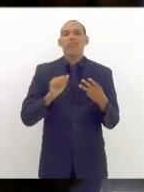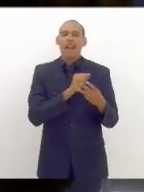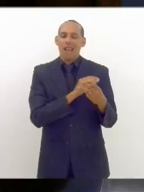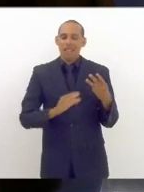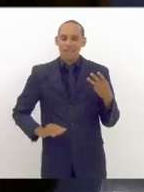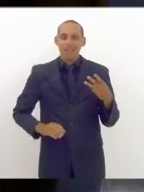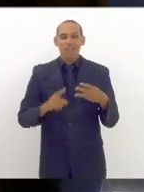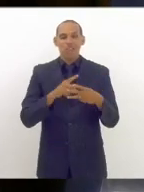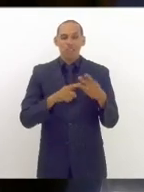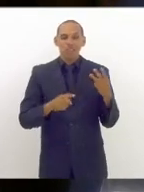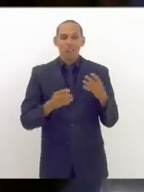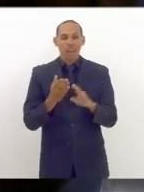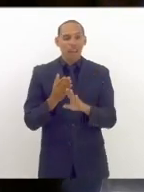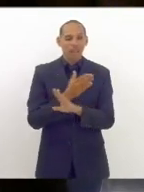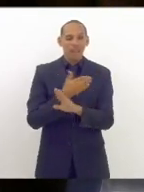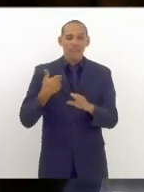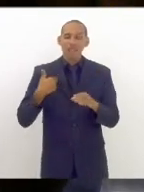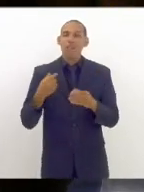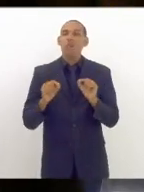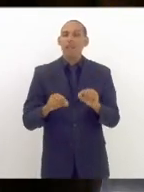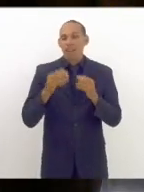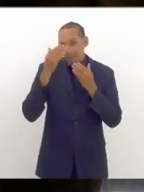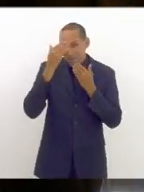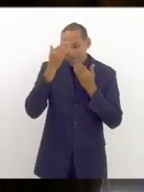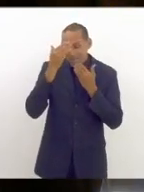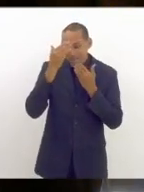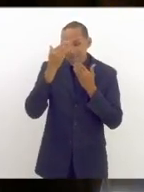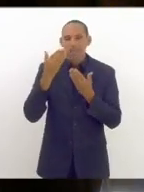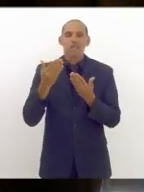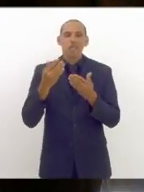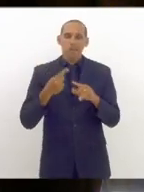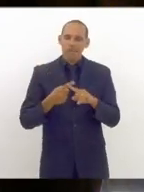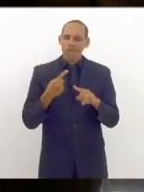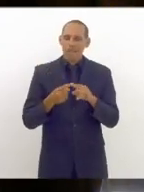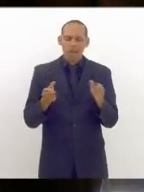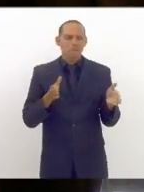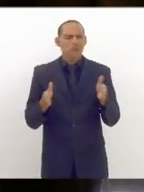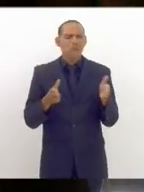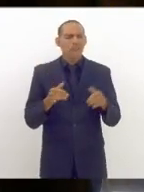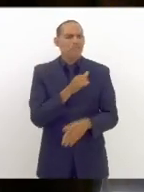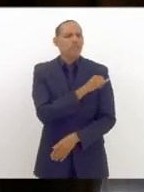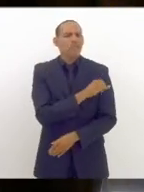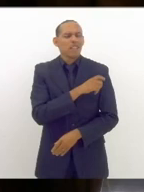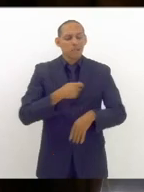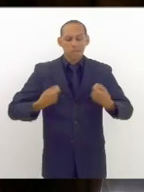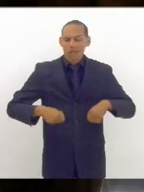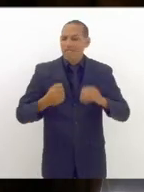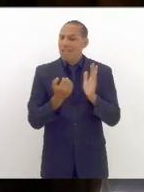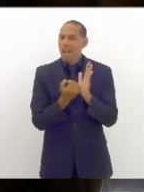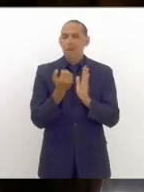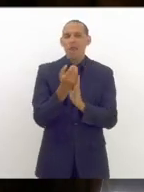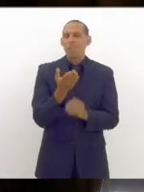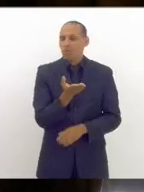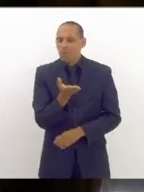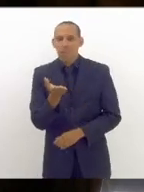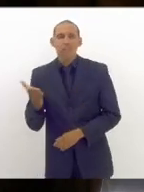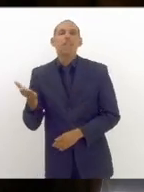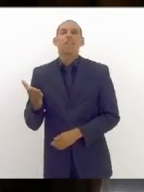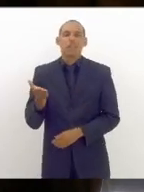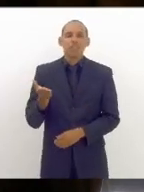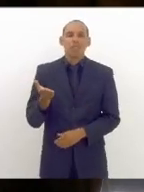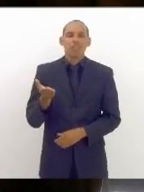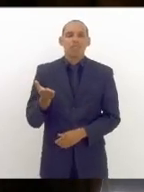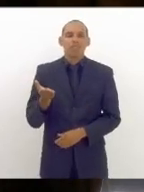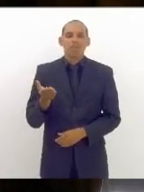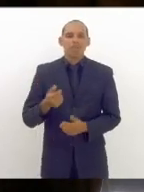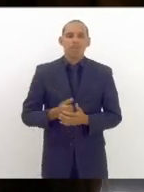André Siciliano, deixar aqui também um agradecimento, porque nos momentos que o Estado do Rio de Janeiro mais precisou, vocês, como figuras públicas,